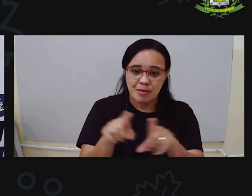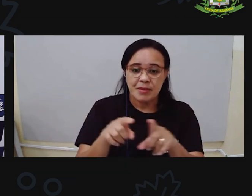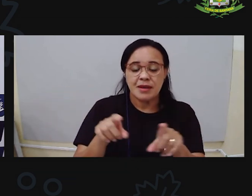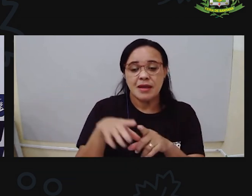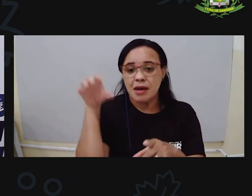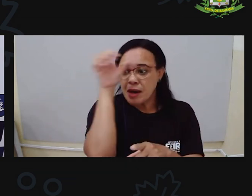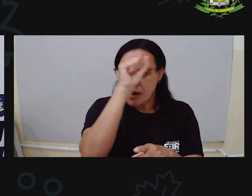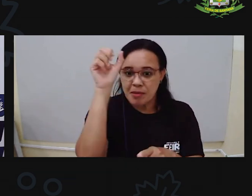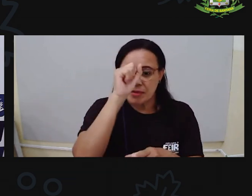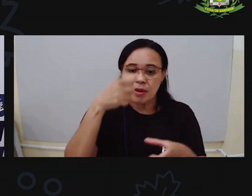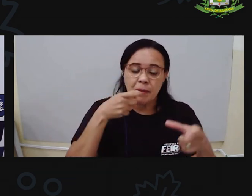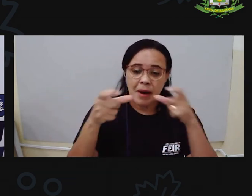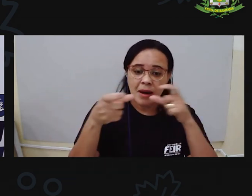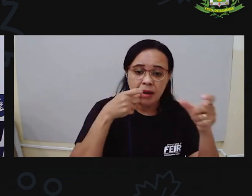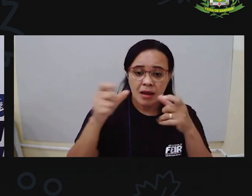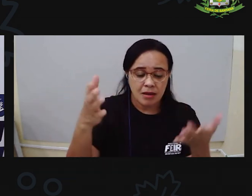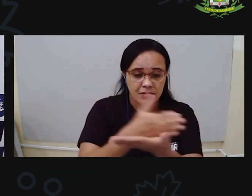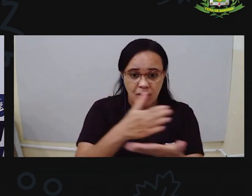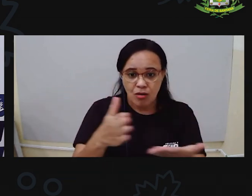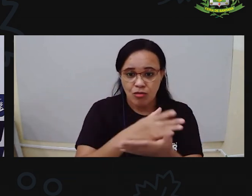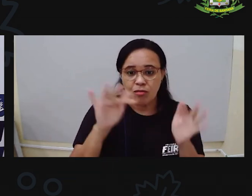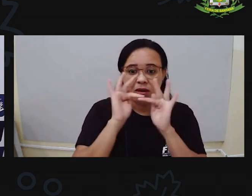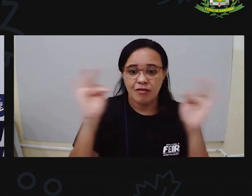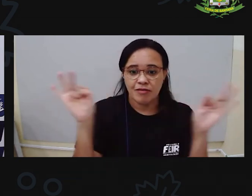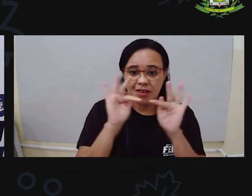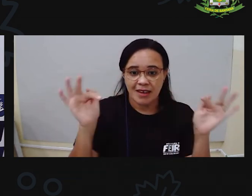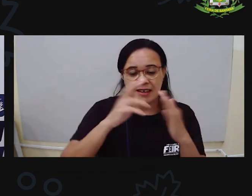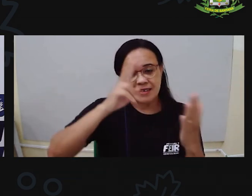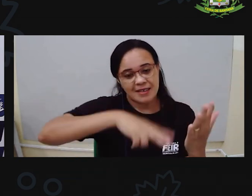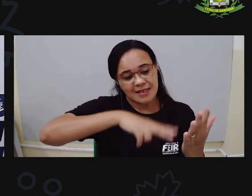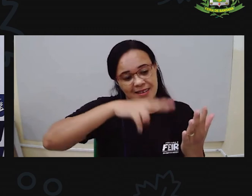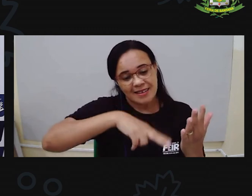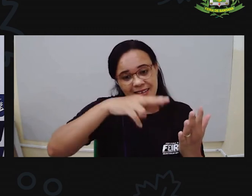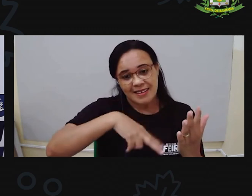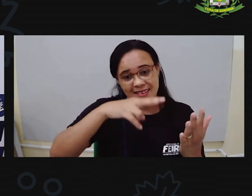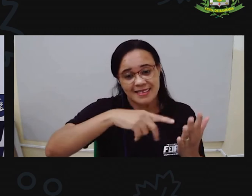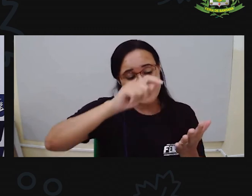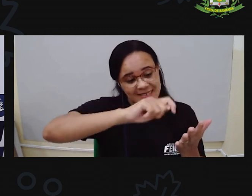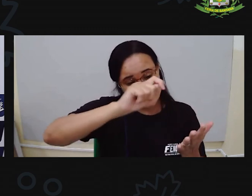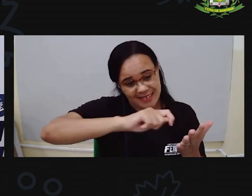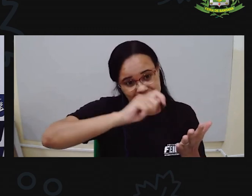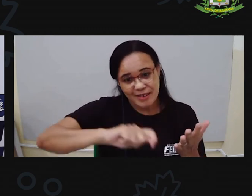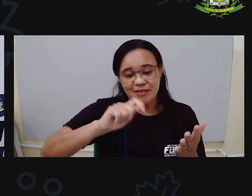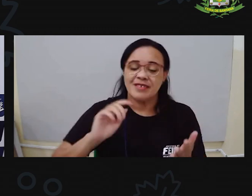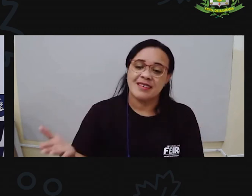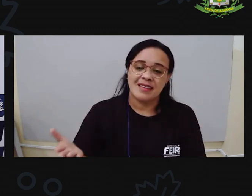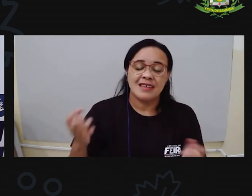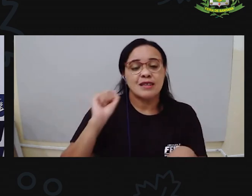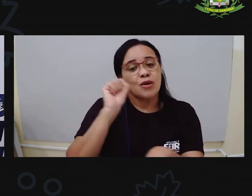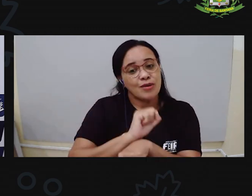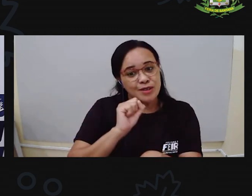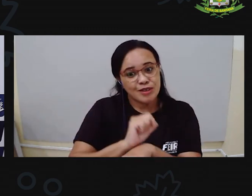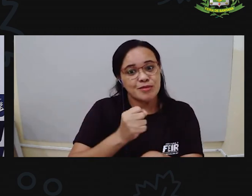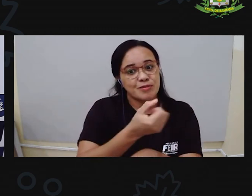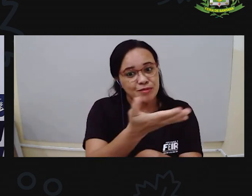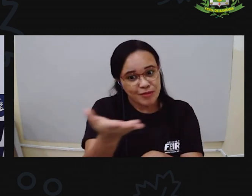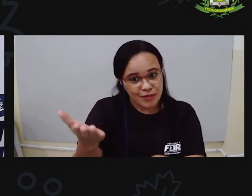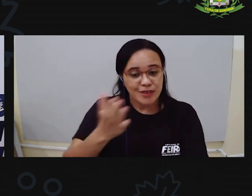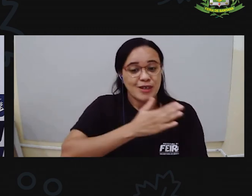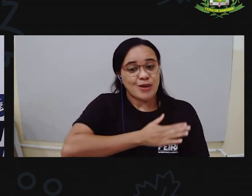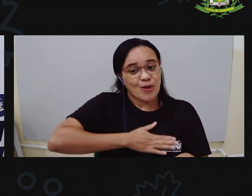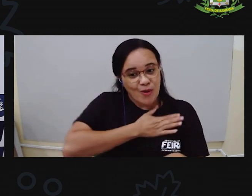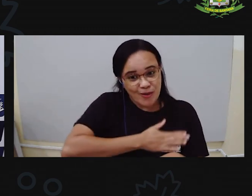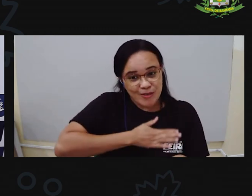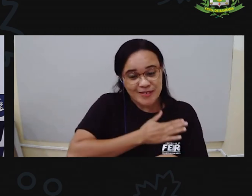escrever algumas palavras, formulando frases. Eu espero que você tenha gostado bastante da nossa aula e tenha conseguido